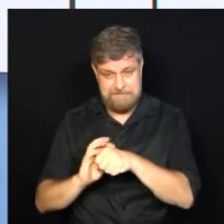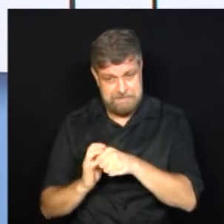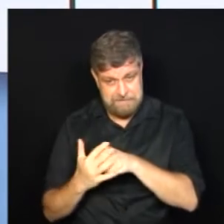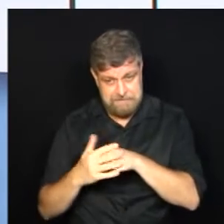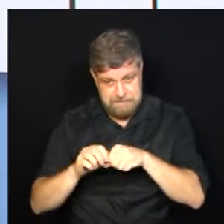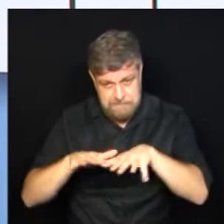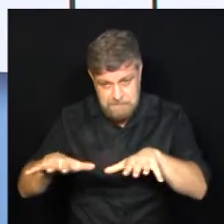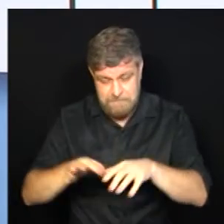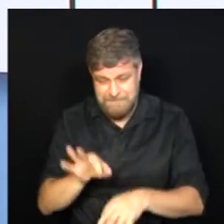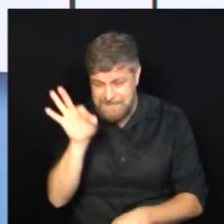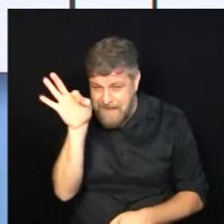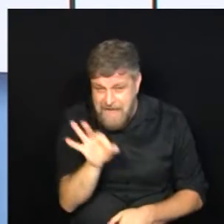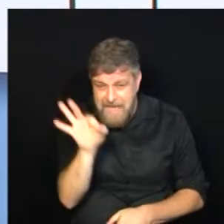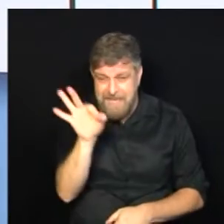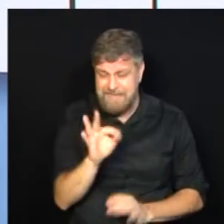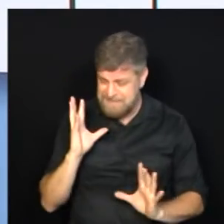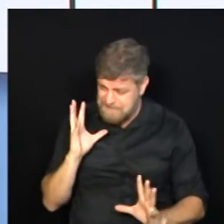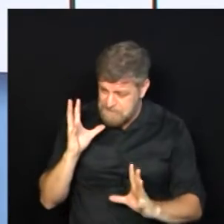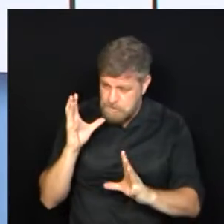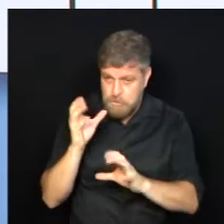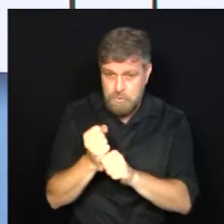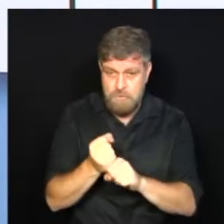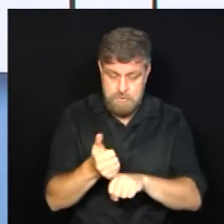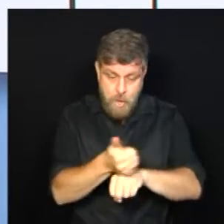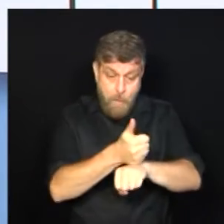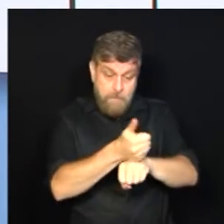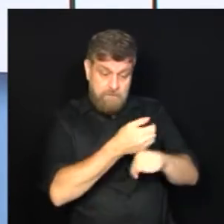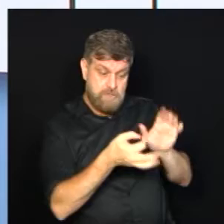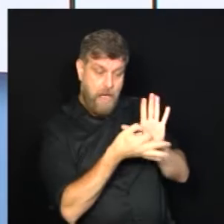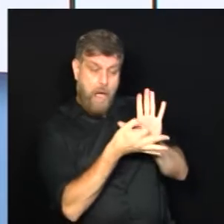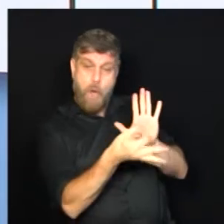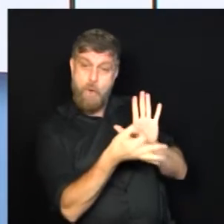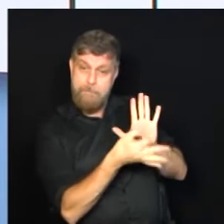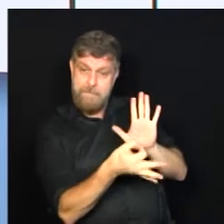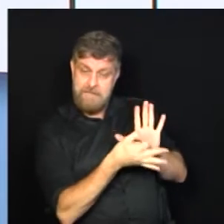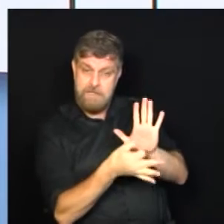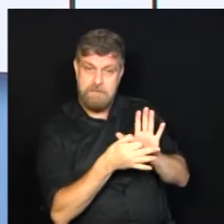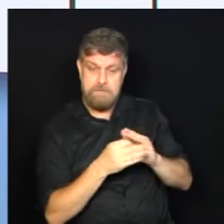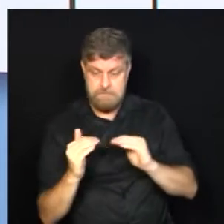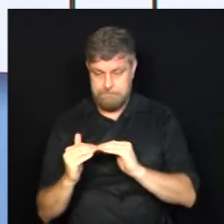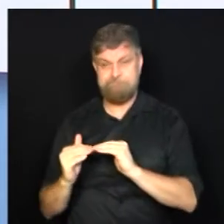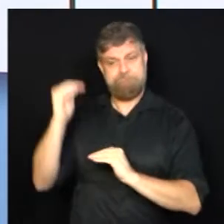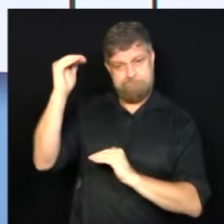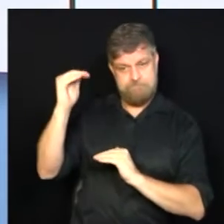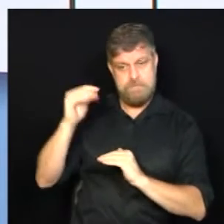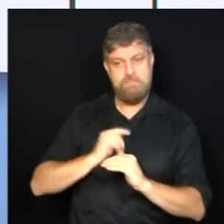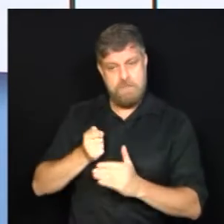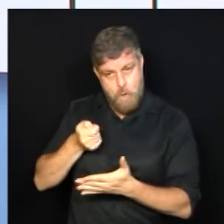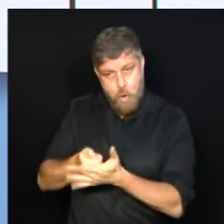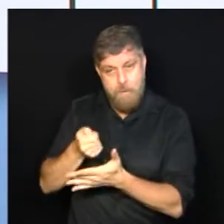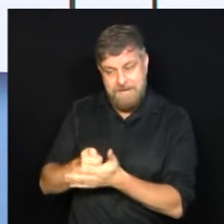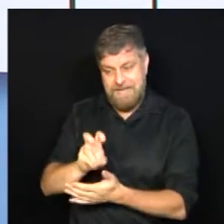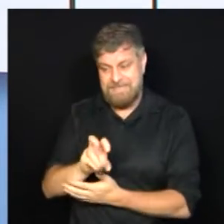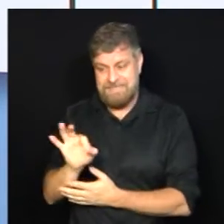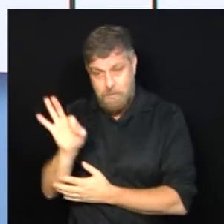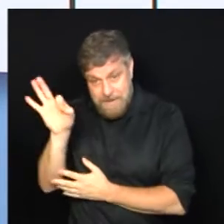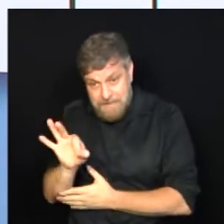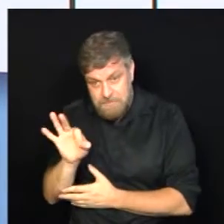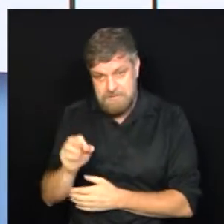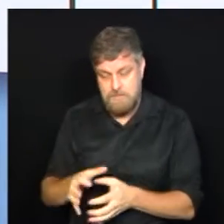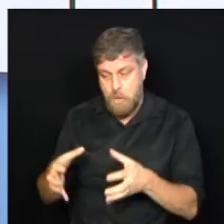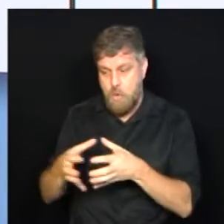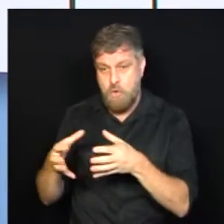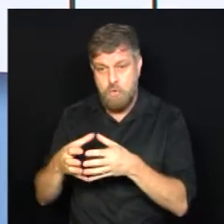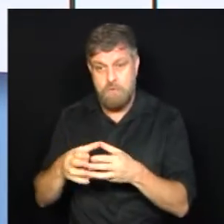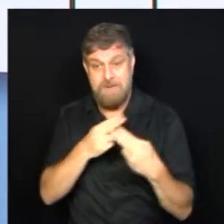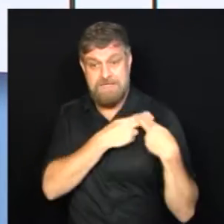Todos esses índices, de acordo com os especialistas, estão acima dos exigidos, que são 50% da Organização